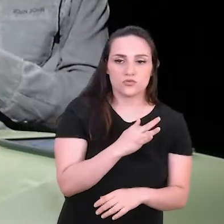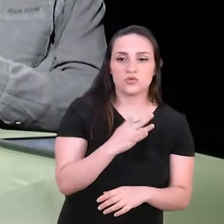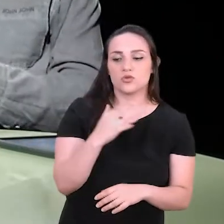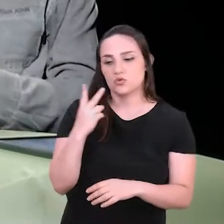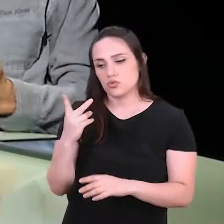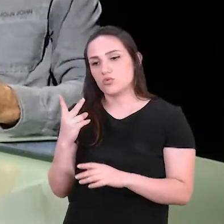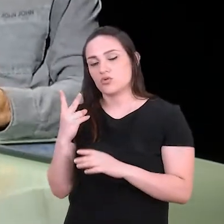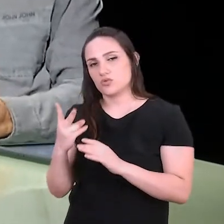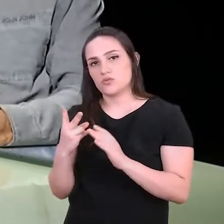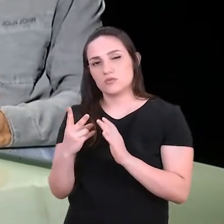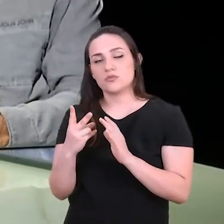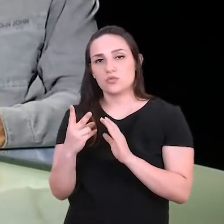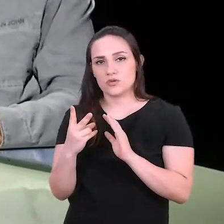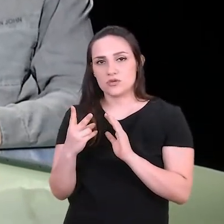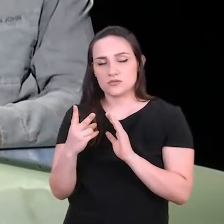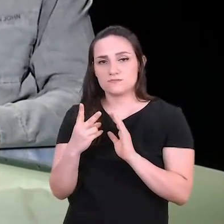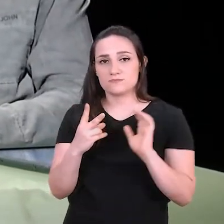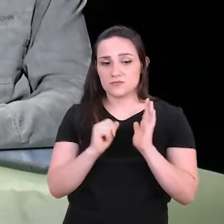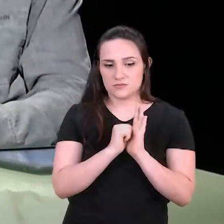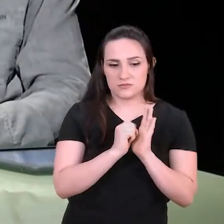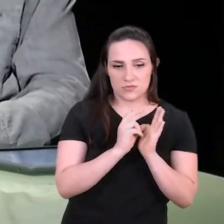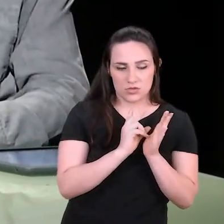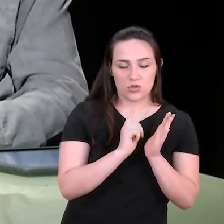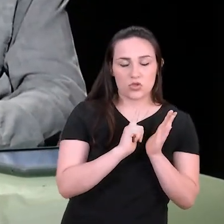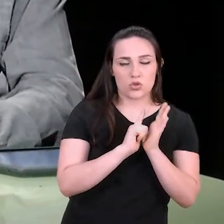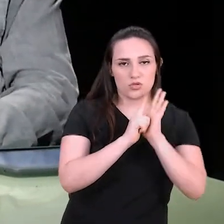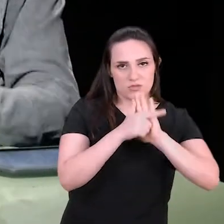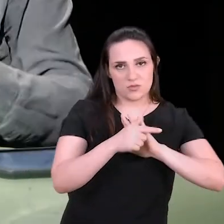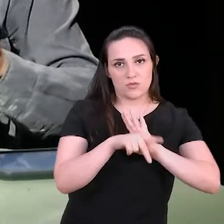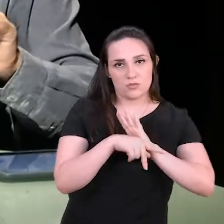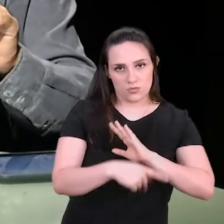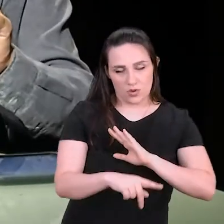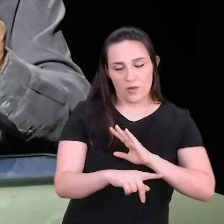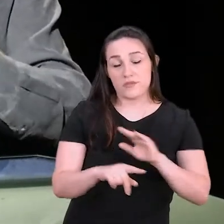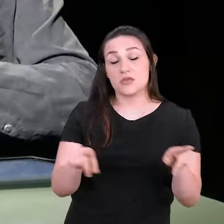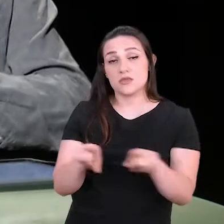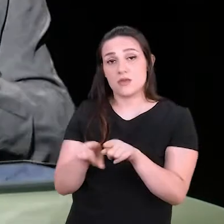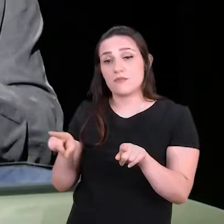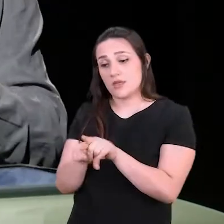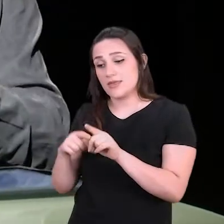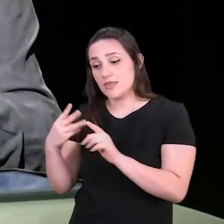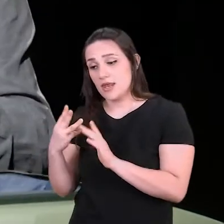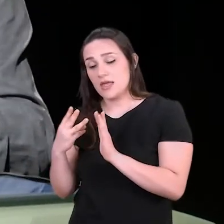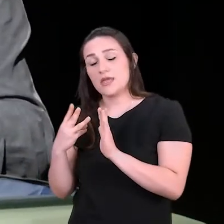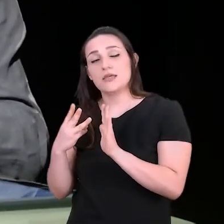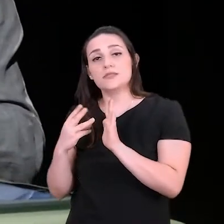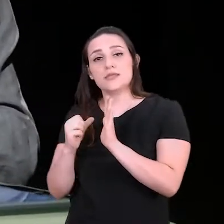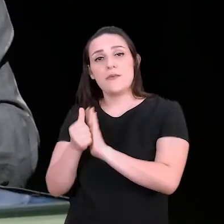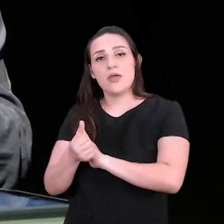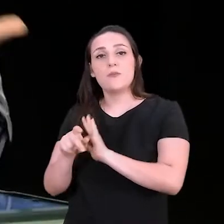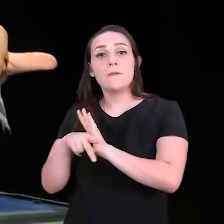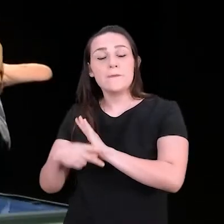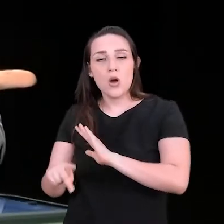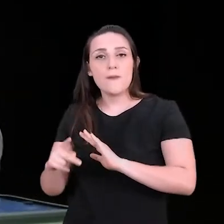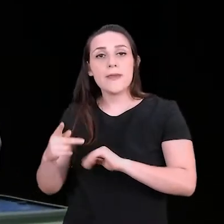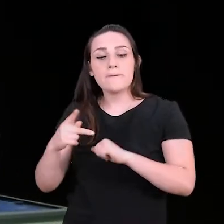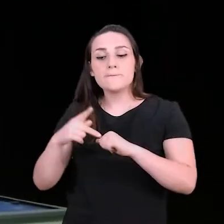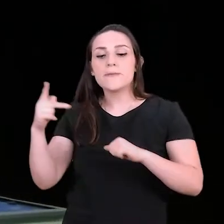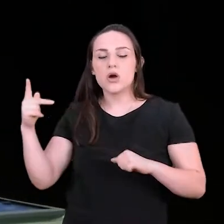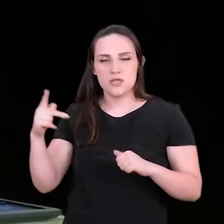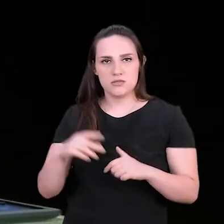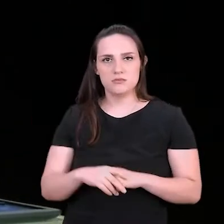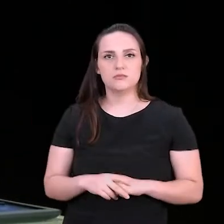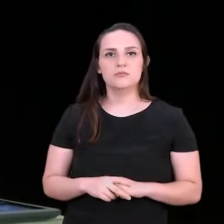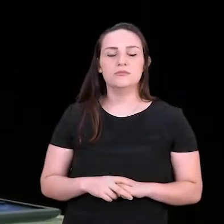pós-graduação e 2 semestres com os alunos da graduação, né, oferecendo 4 disciplinas, né, 3 na graduação e 1